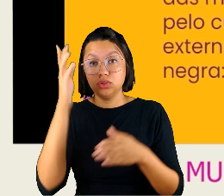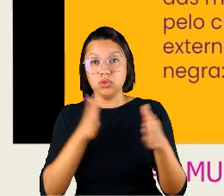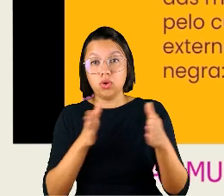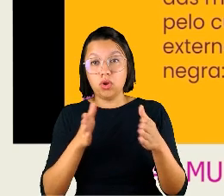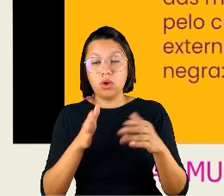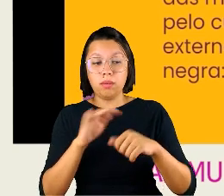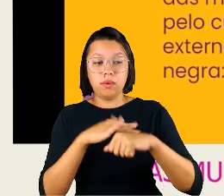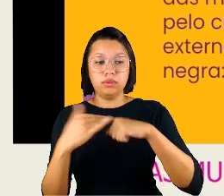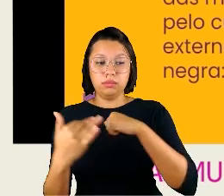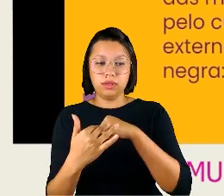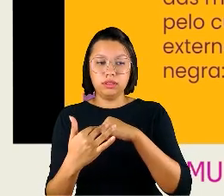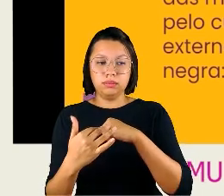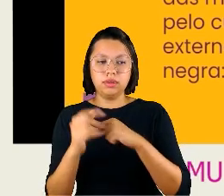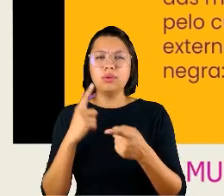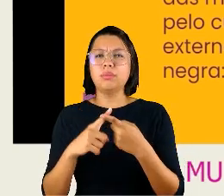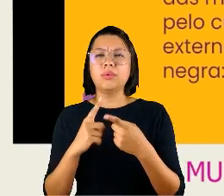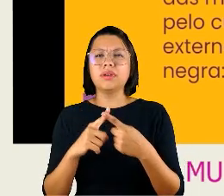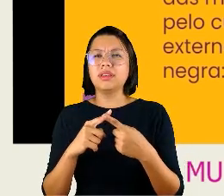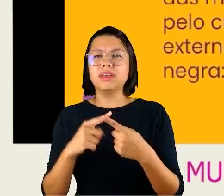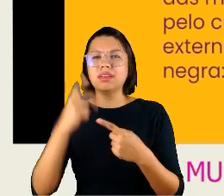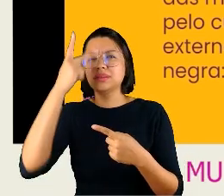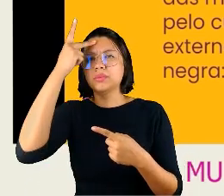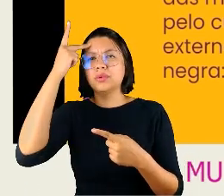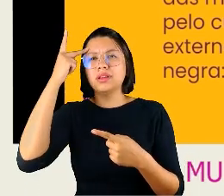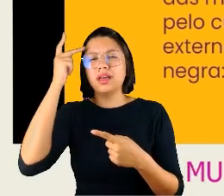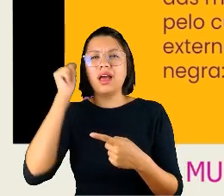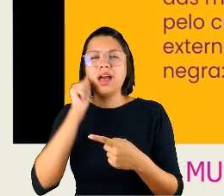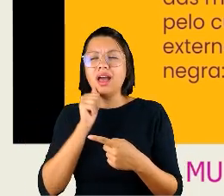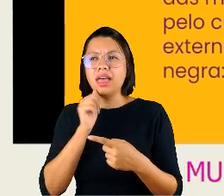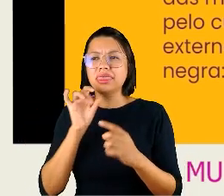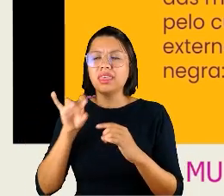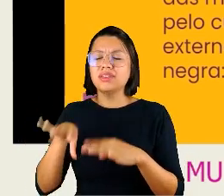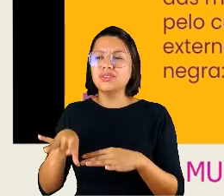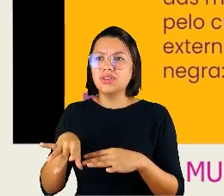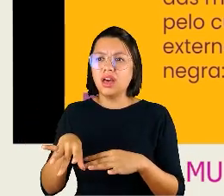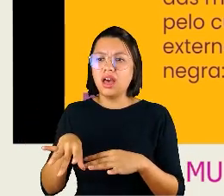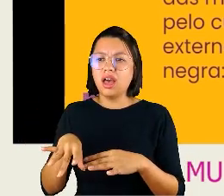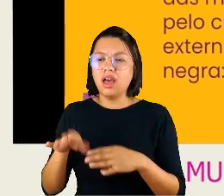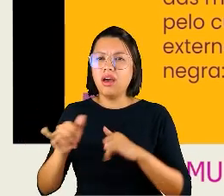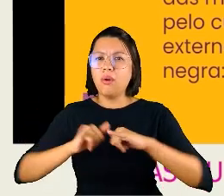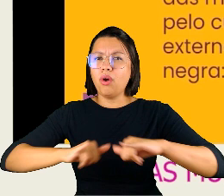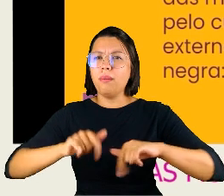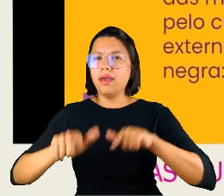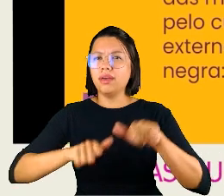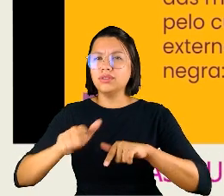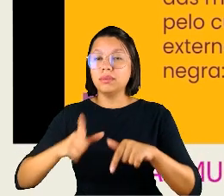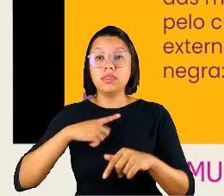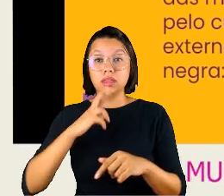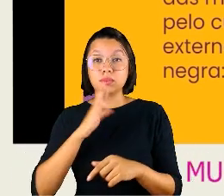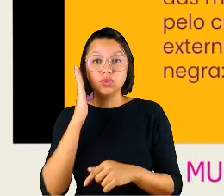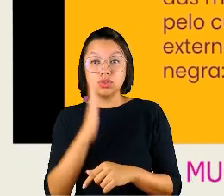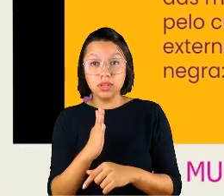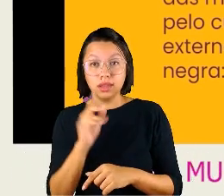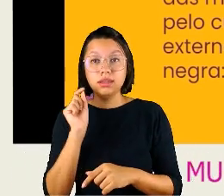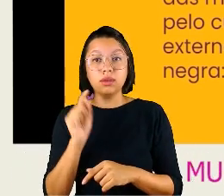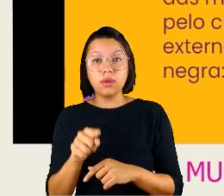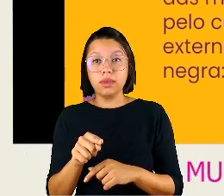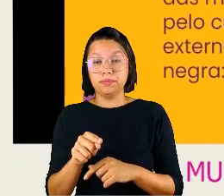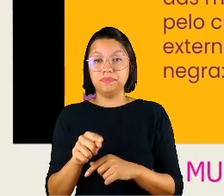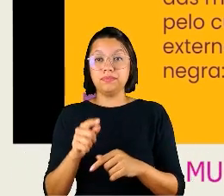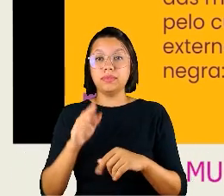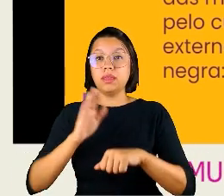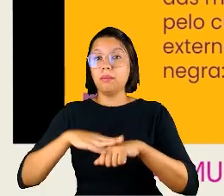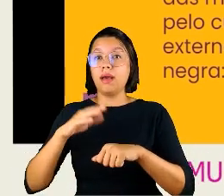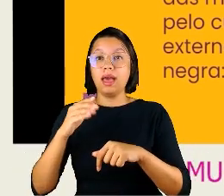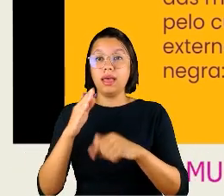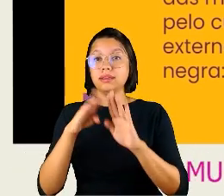IPEA, né? Por que as mulheres deixaram o mercado de trabalho? E a gente tem essa resposta direta, que é isso, né? Mais da